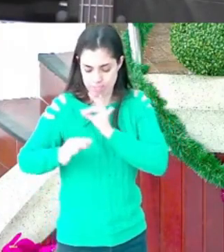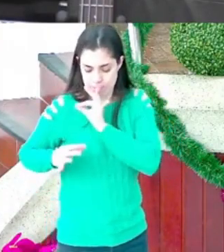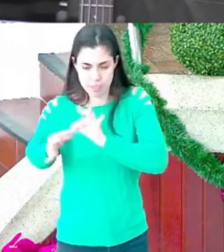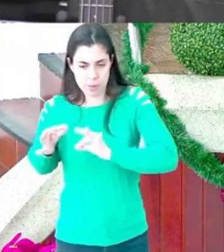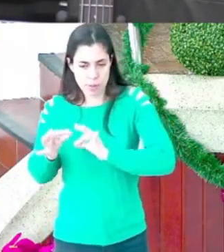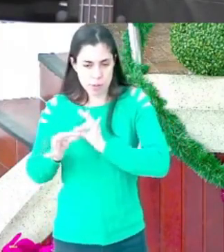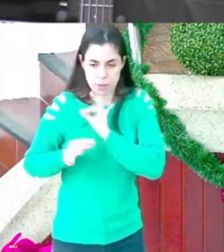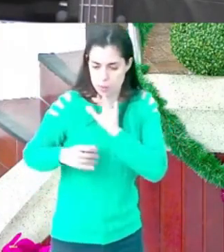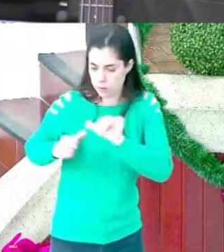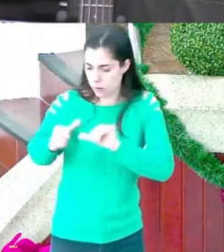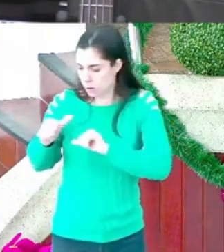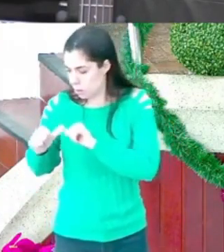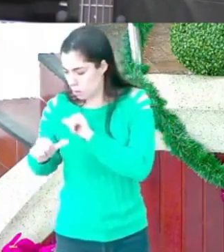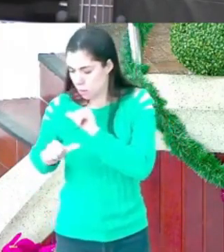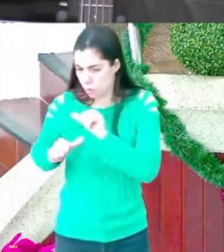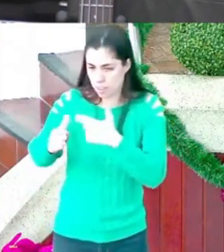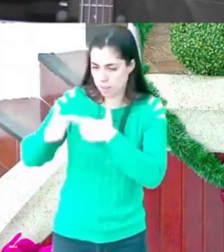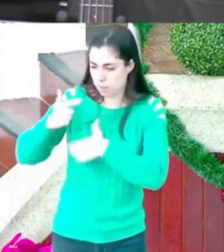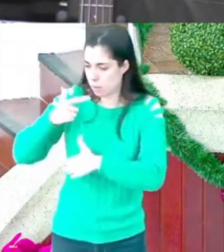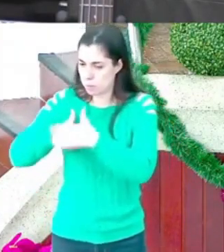coração destes.